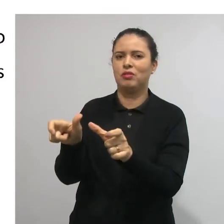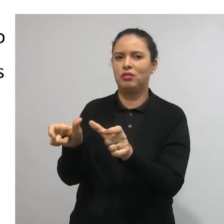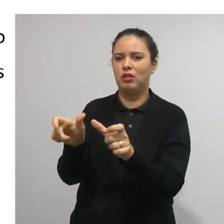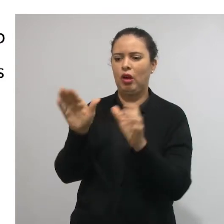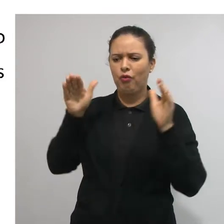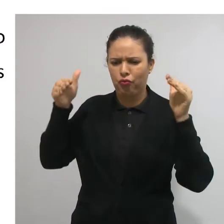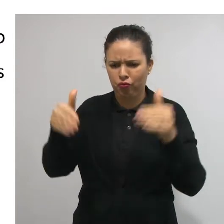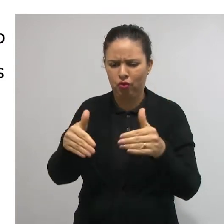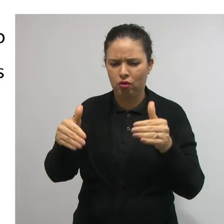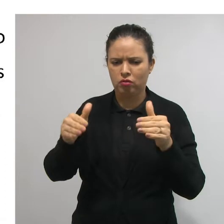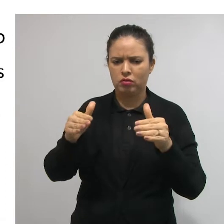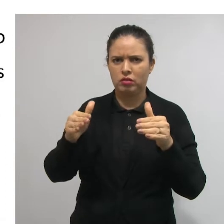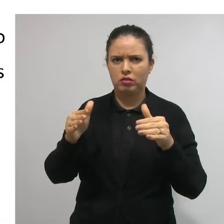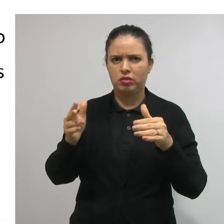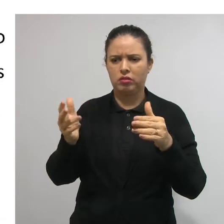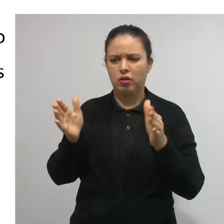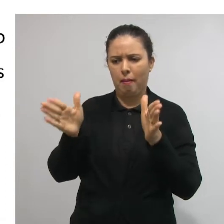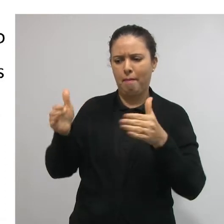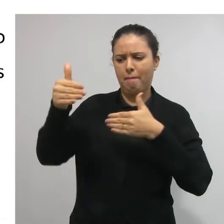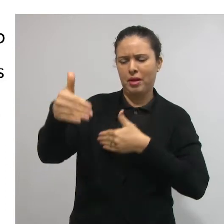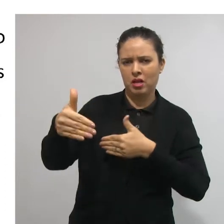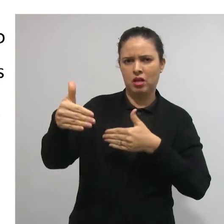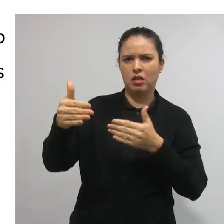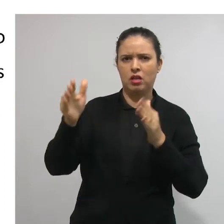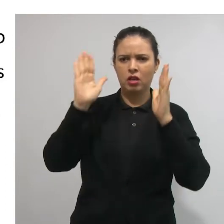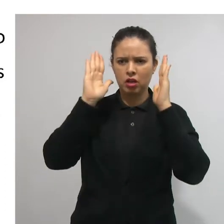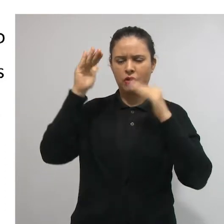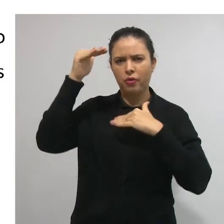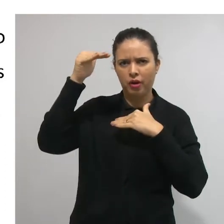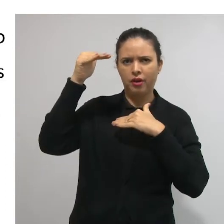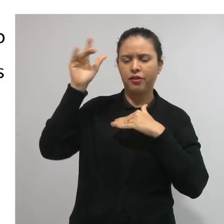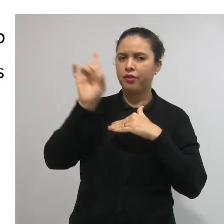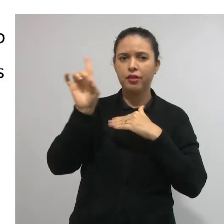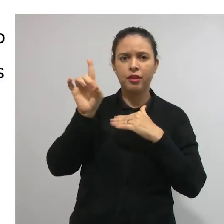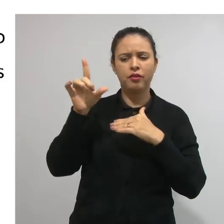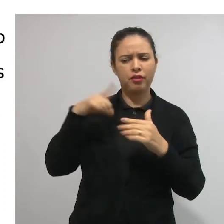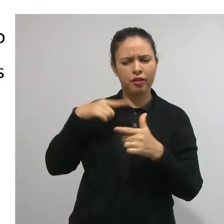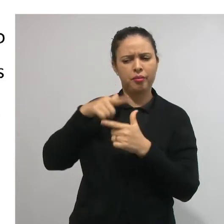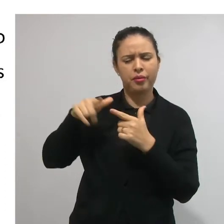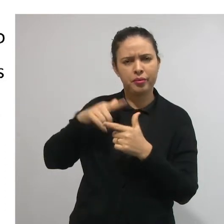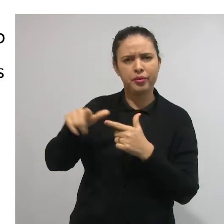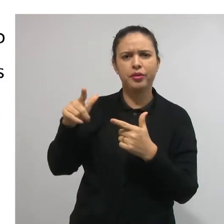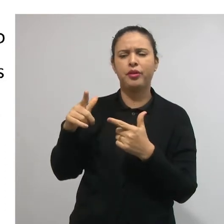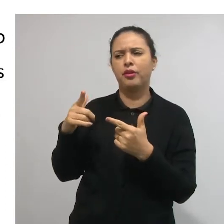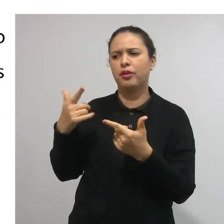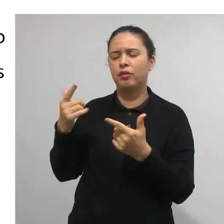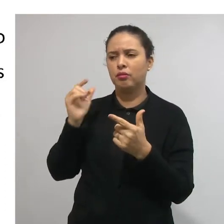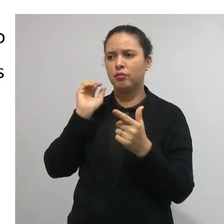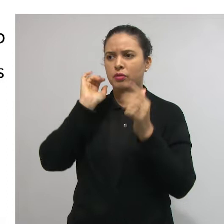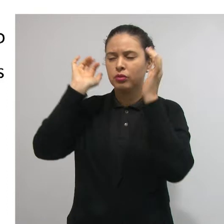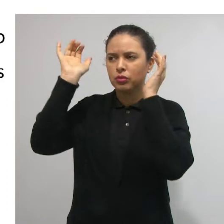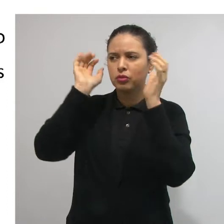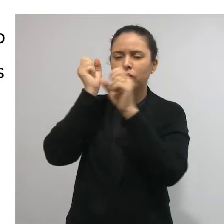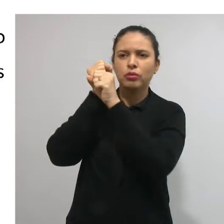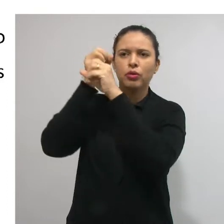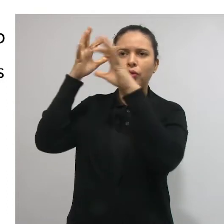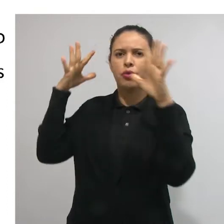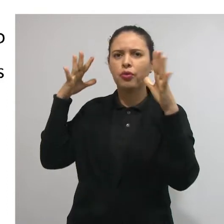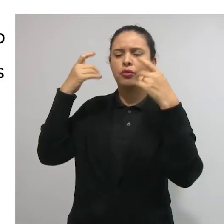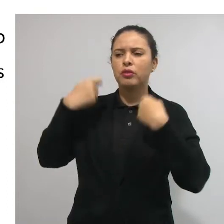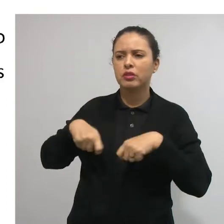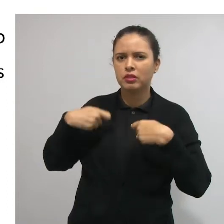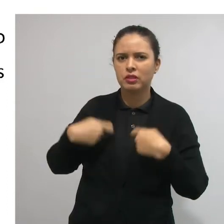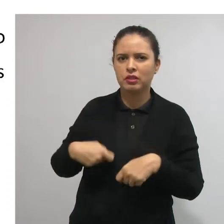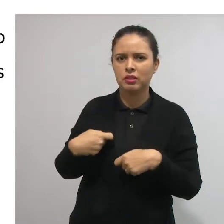né? Elas têm relações, elas têm desejos, sonhos, necessidades, tá? Não se viam as